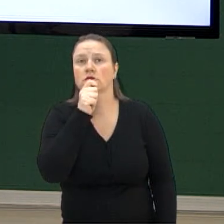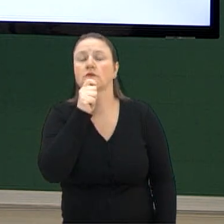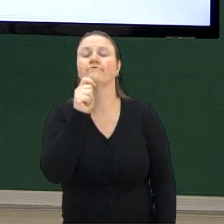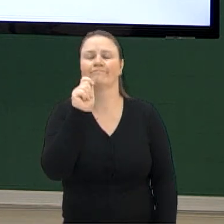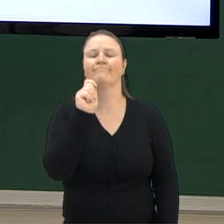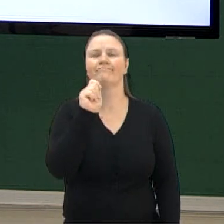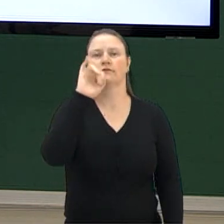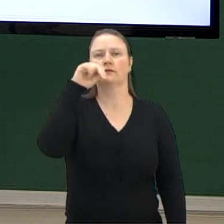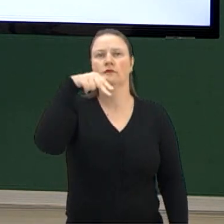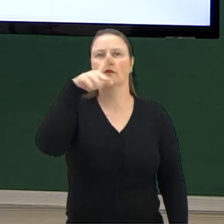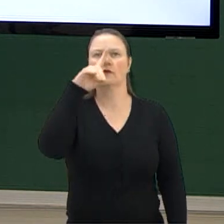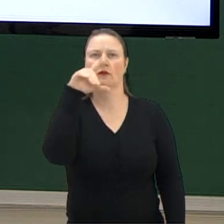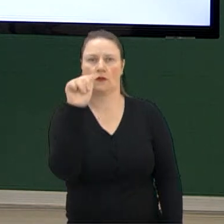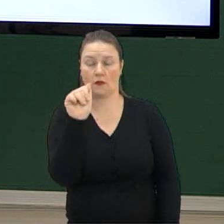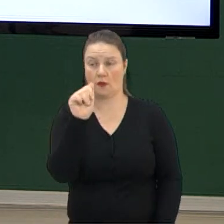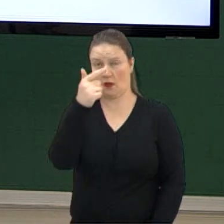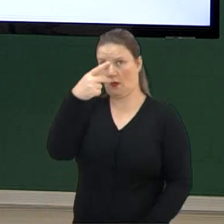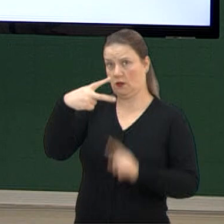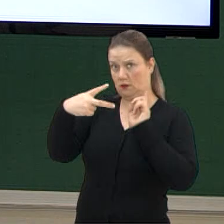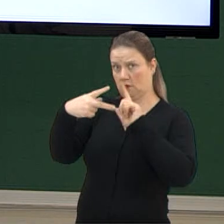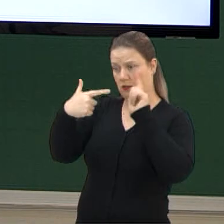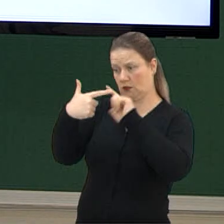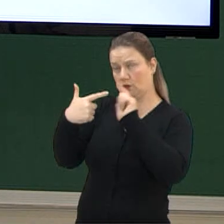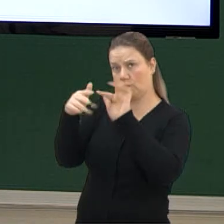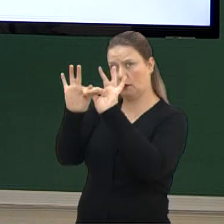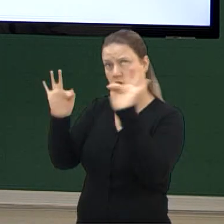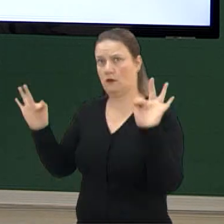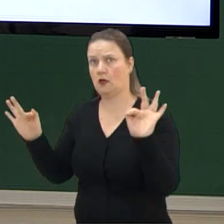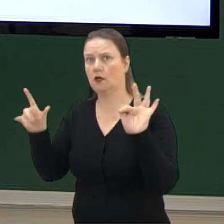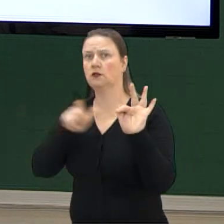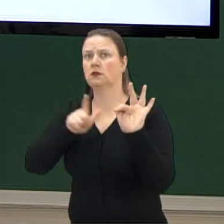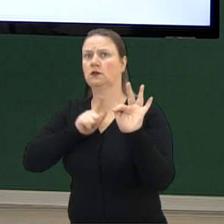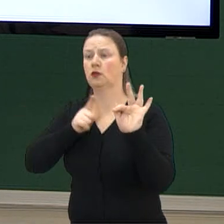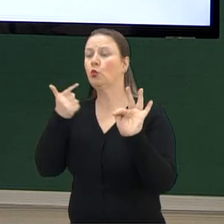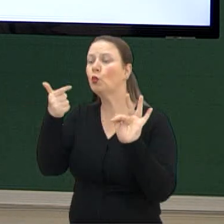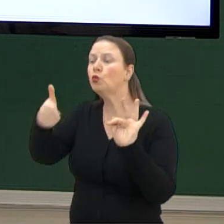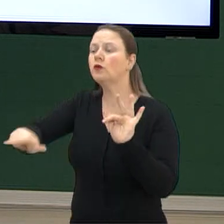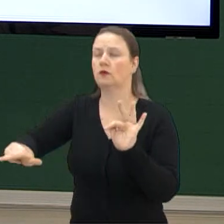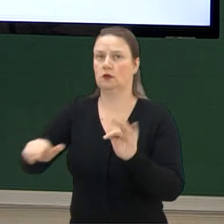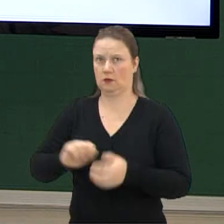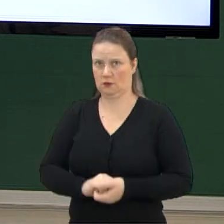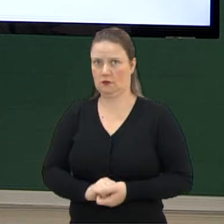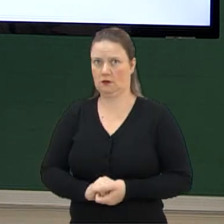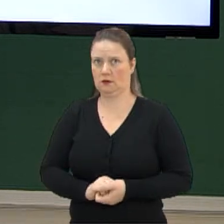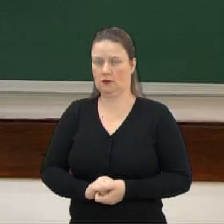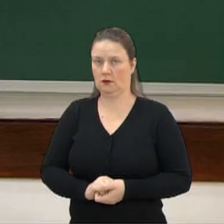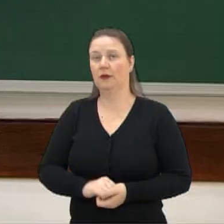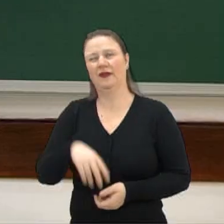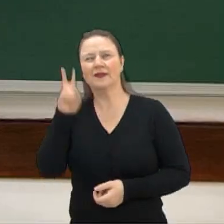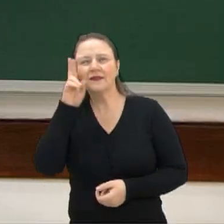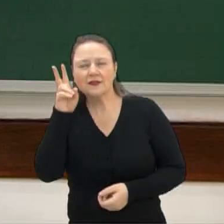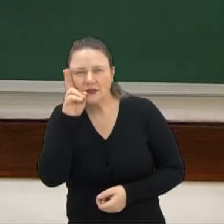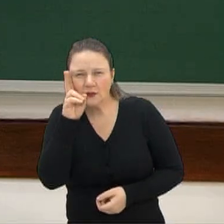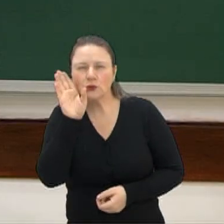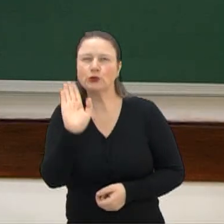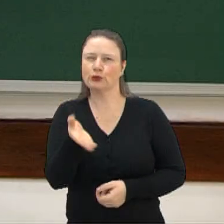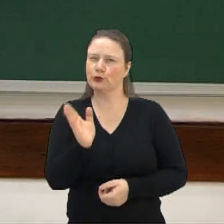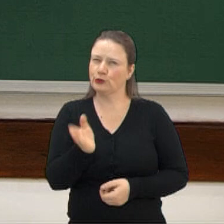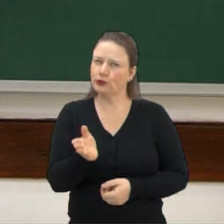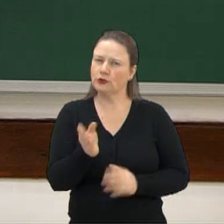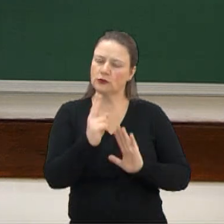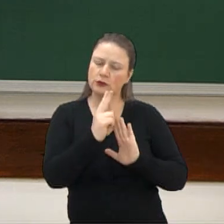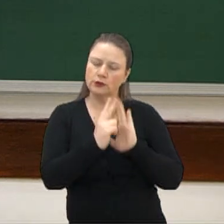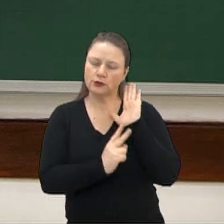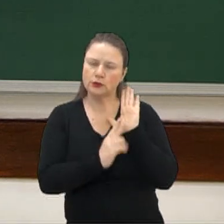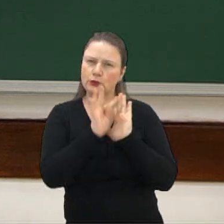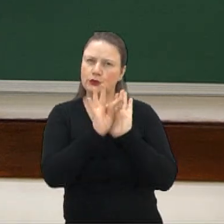sentidos. Depois, na segunda oração, possui sentido de novamente, mais uma vez. Lembra que nós fizemos esse mesmo